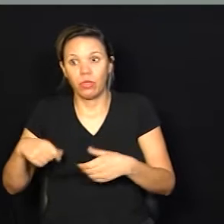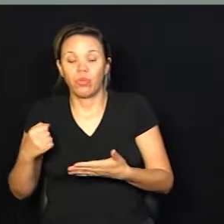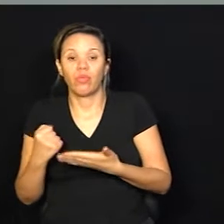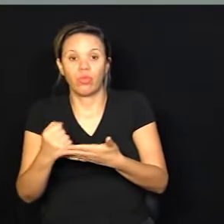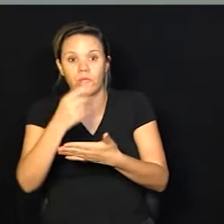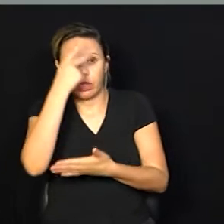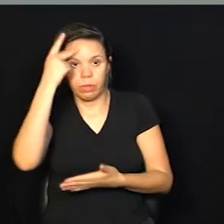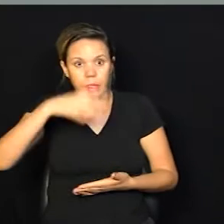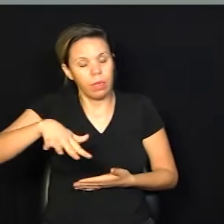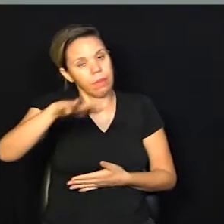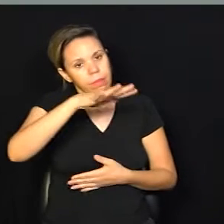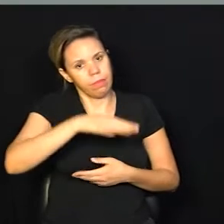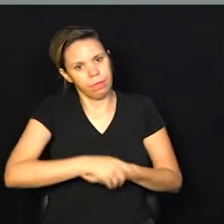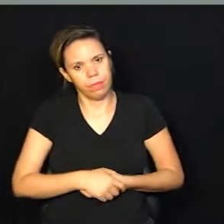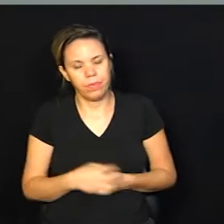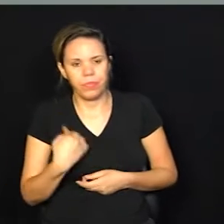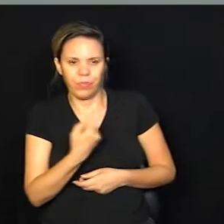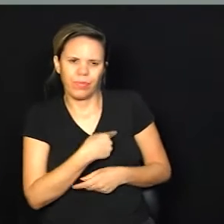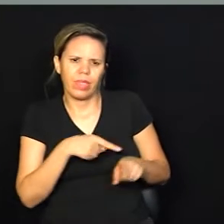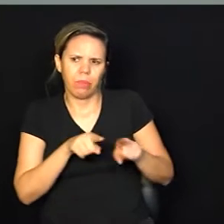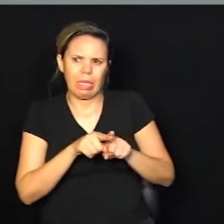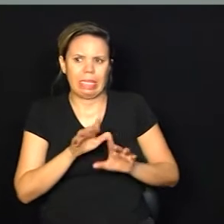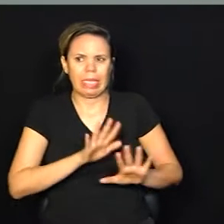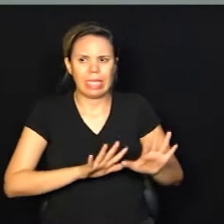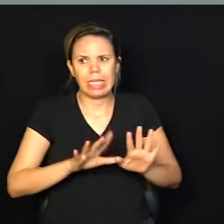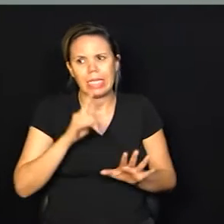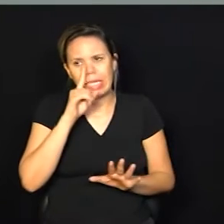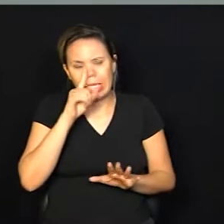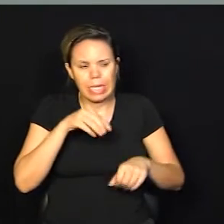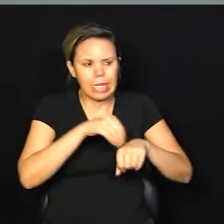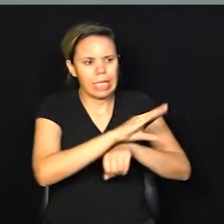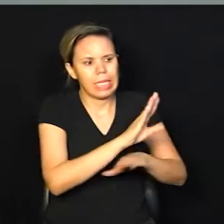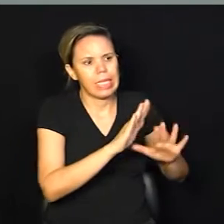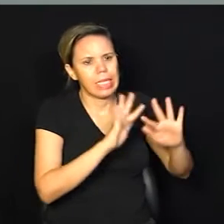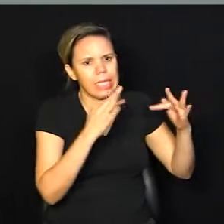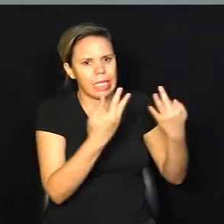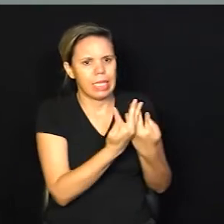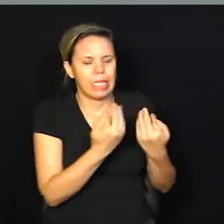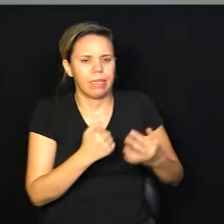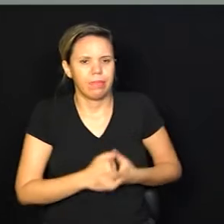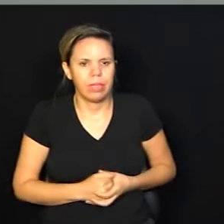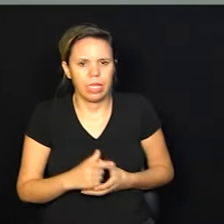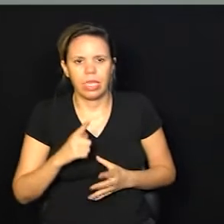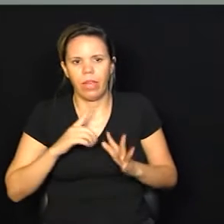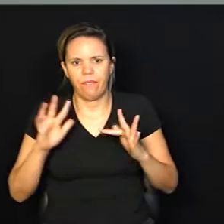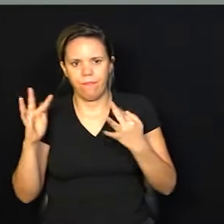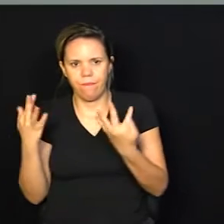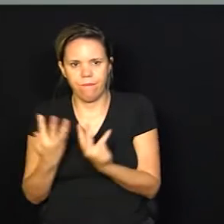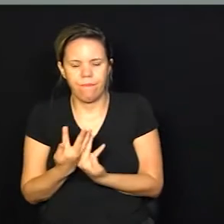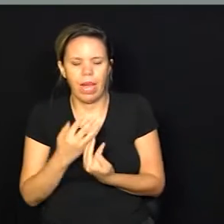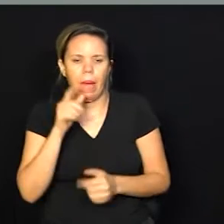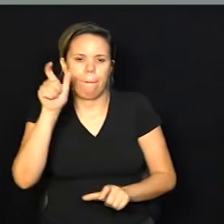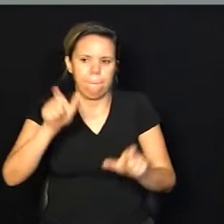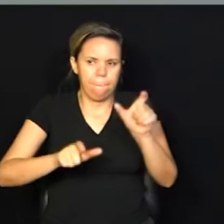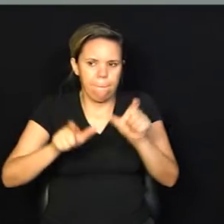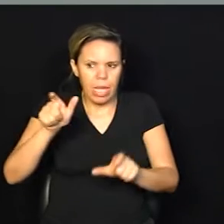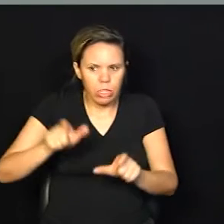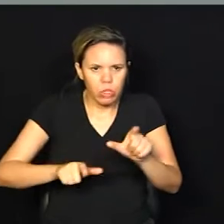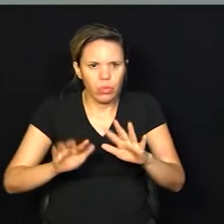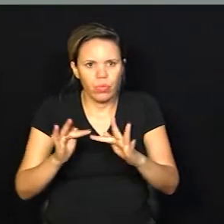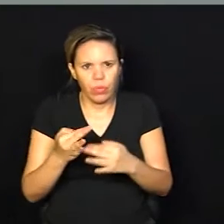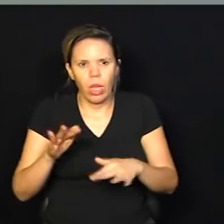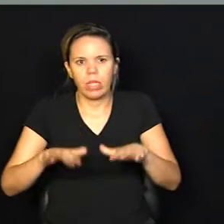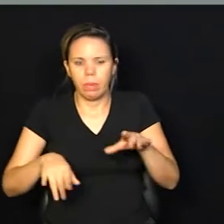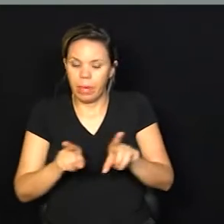gente precisa ajudar quem precisa, a gente tem aquele receio de levar para casa, porque a gente tem família, a gente tem